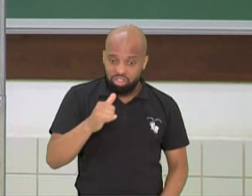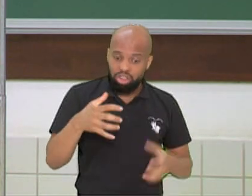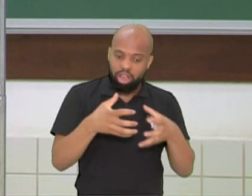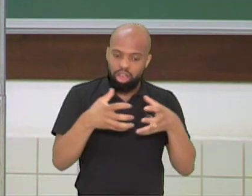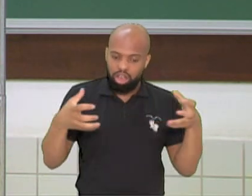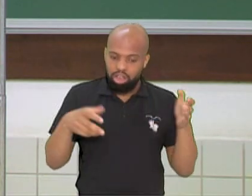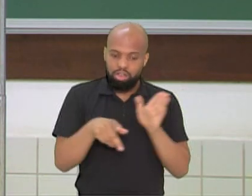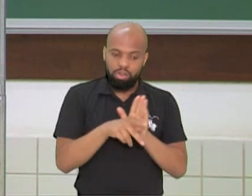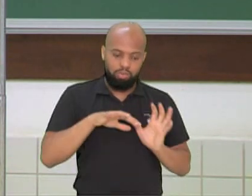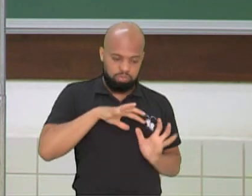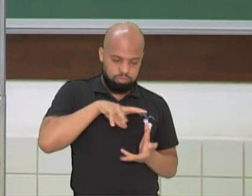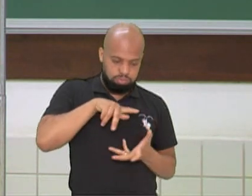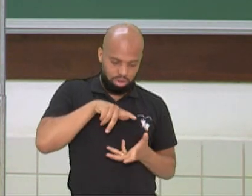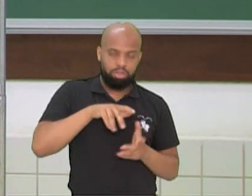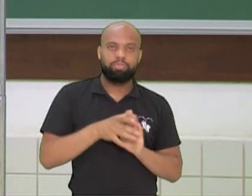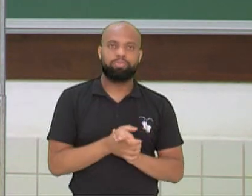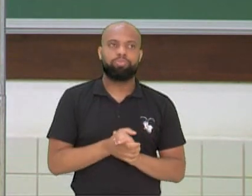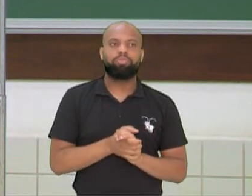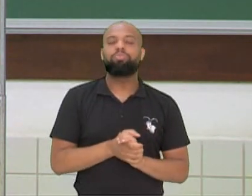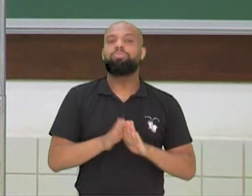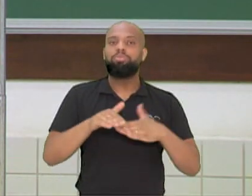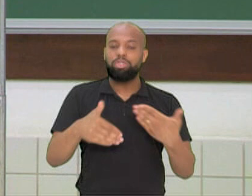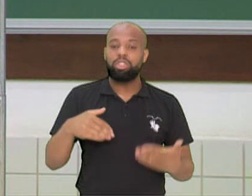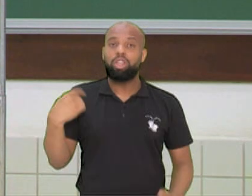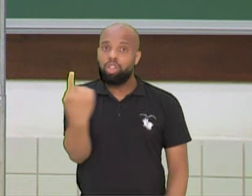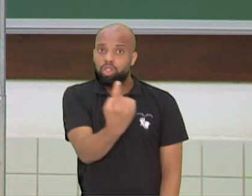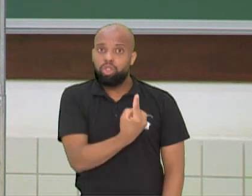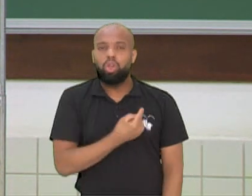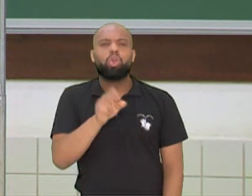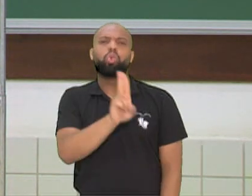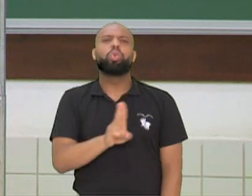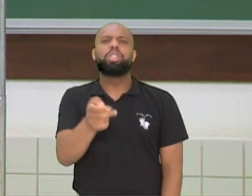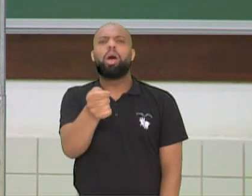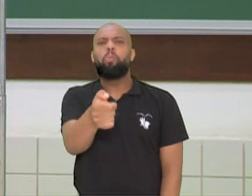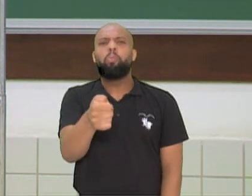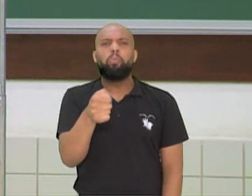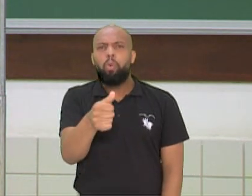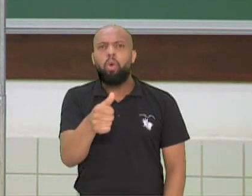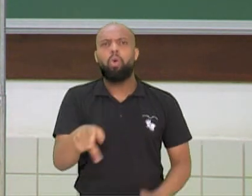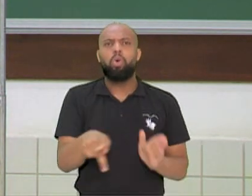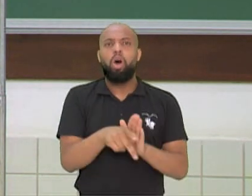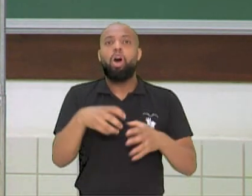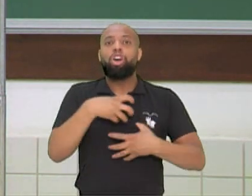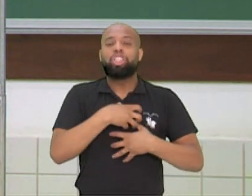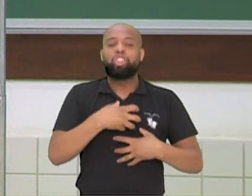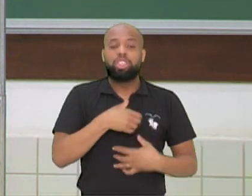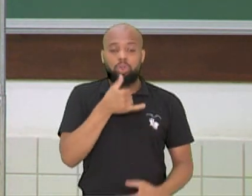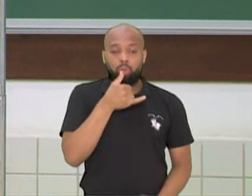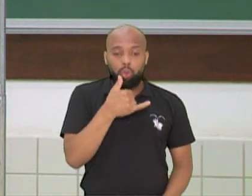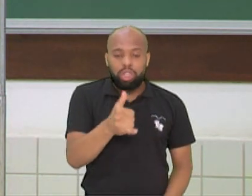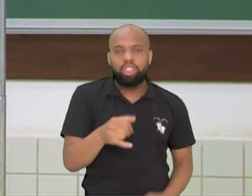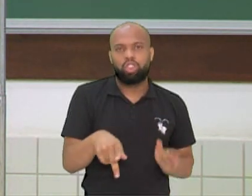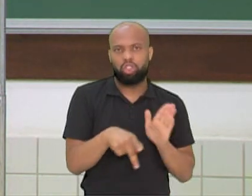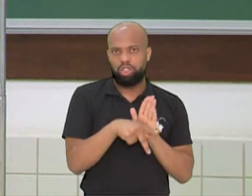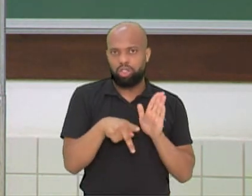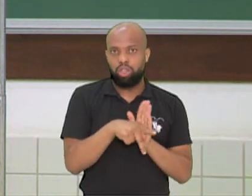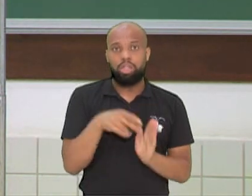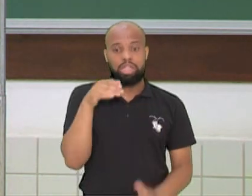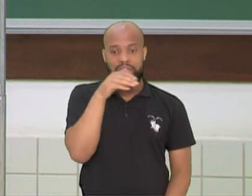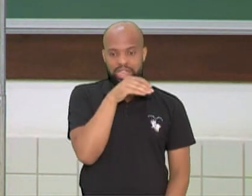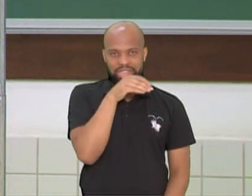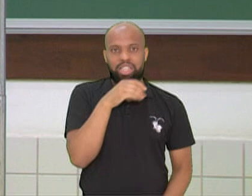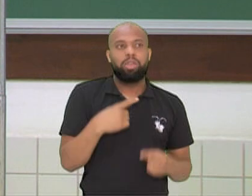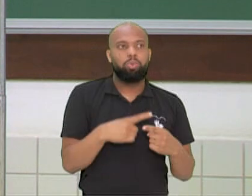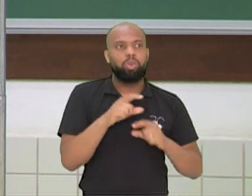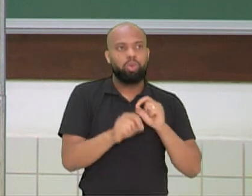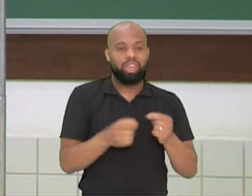do mundo. Então, nós usamos pouco as usinas termoelétricas, embora com as faltas de chuva